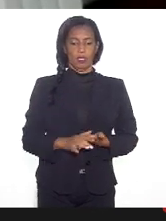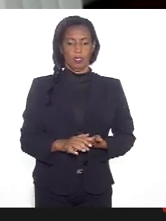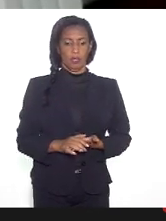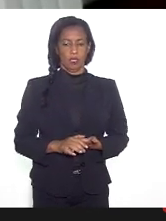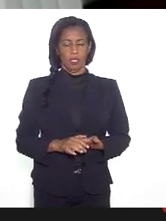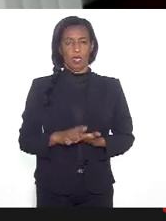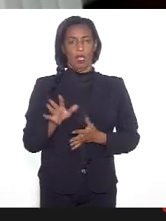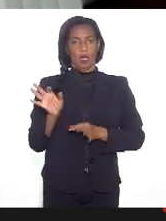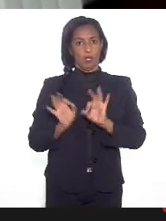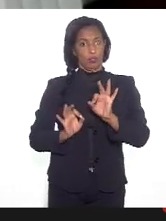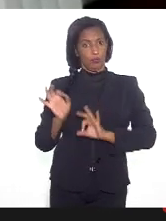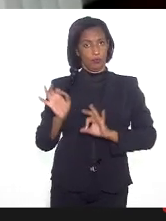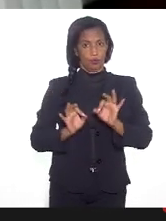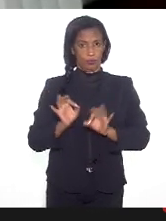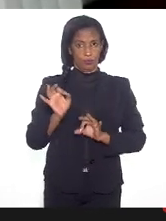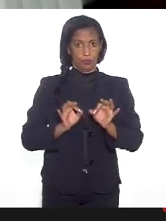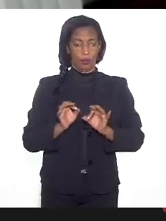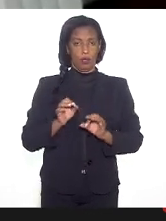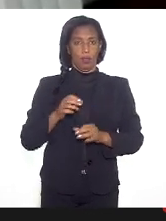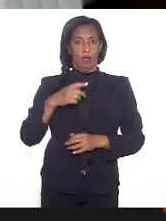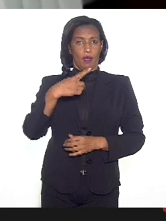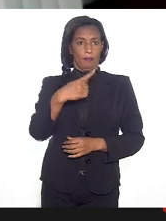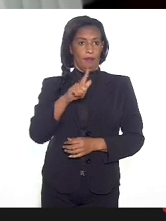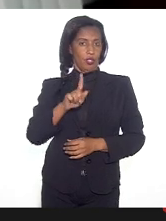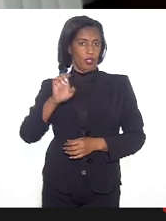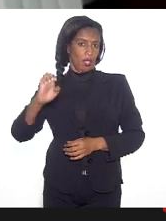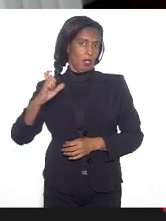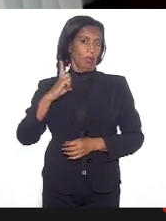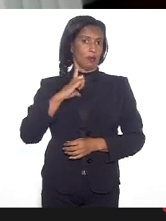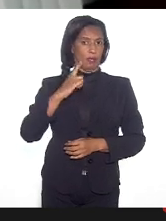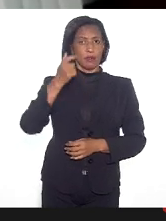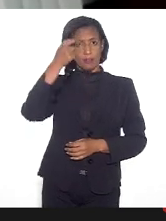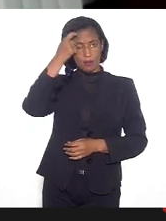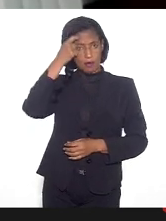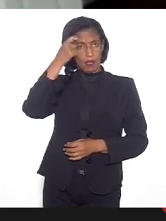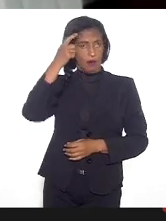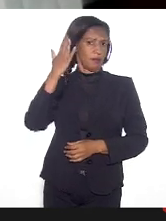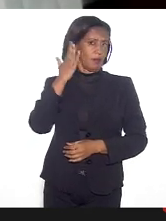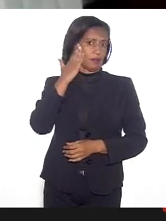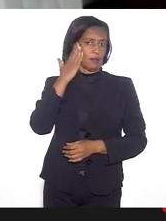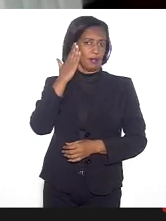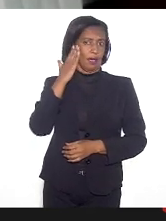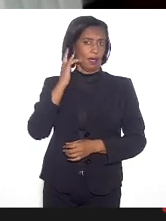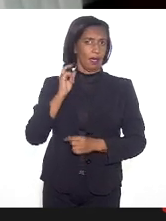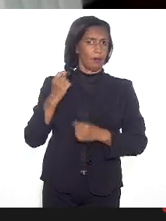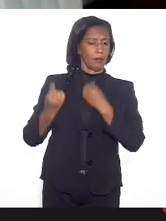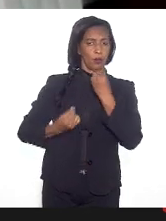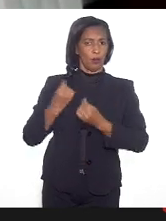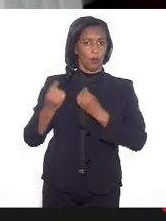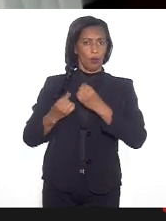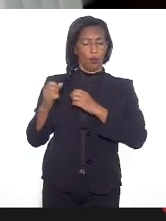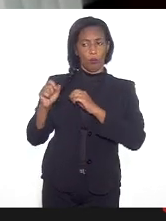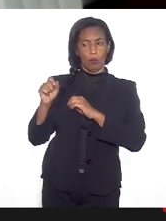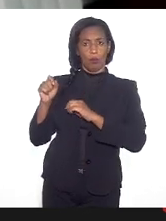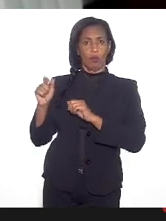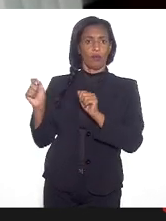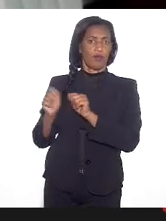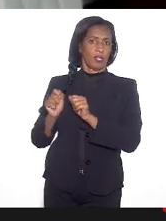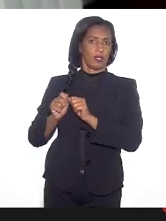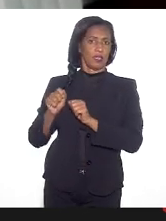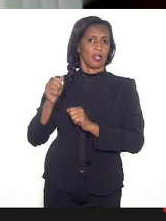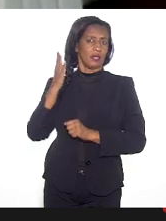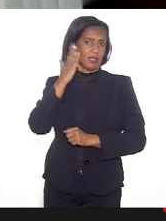os condicionamentos, a Procuradoria tem ciência, por exemplo, desse dispositivo excepcional que garante a